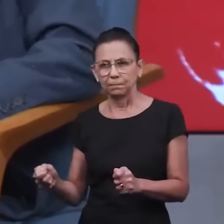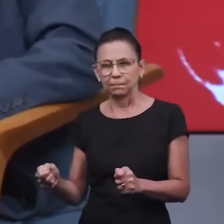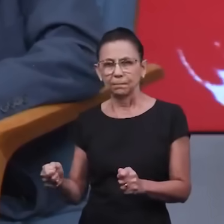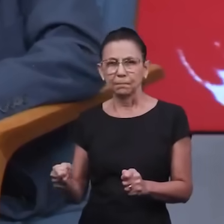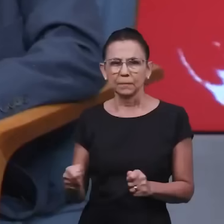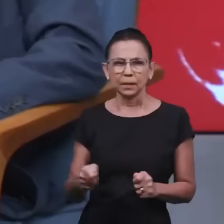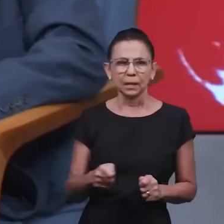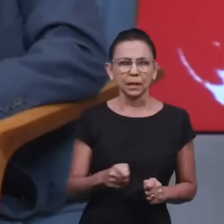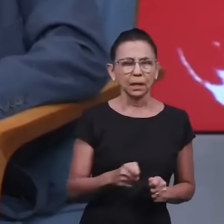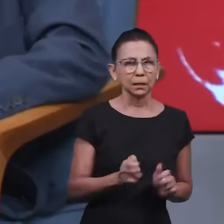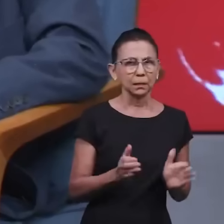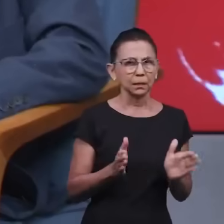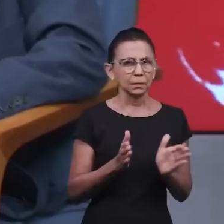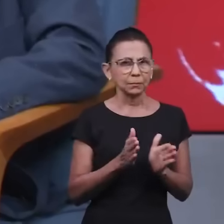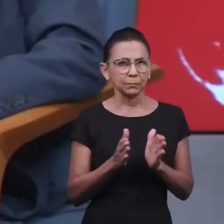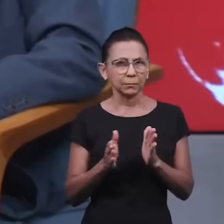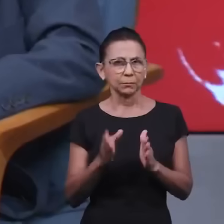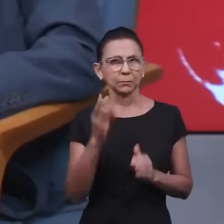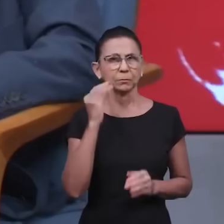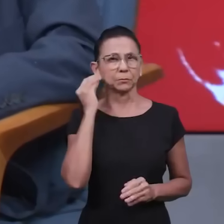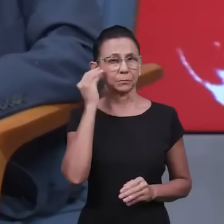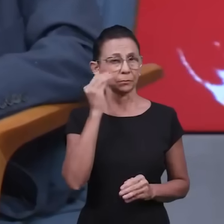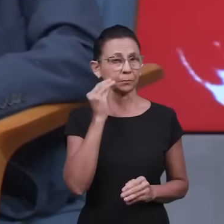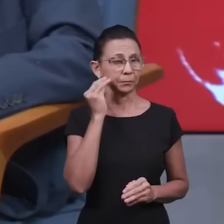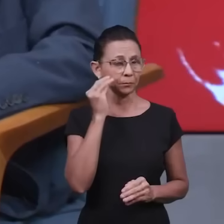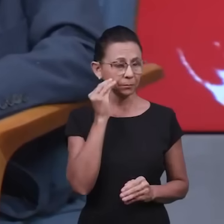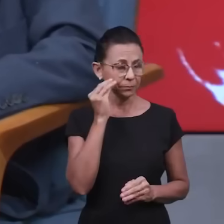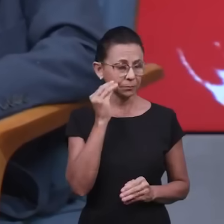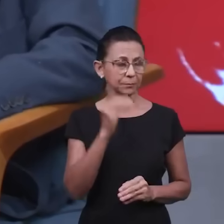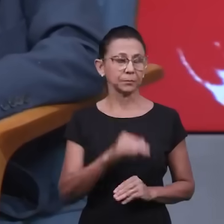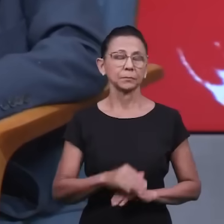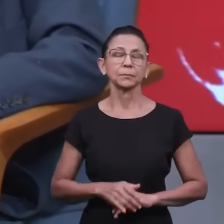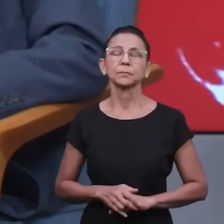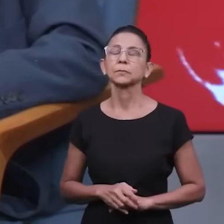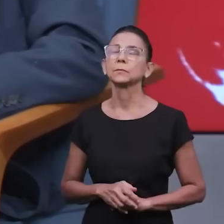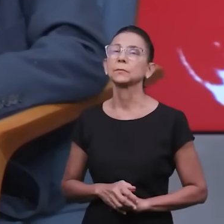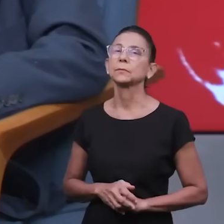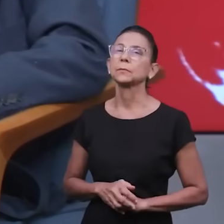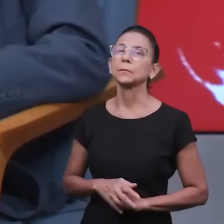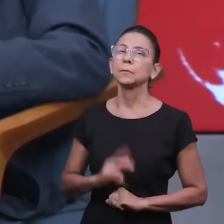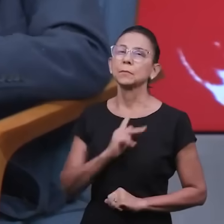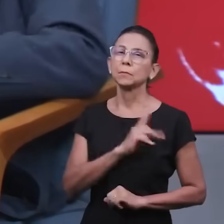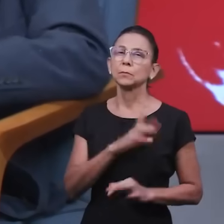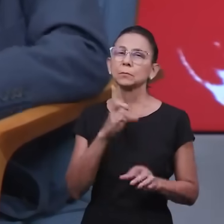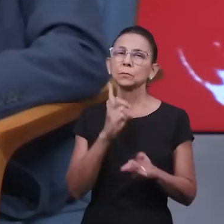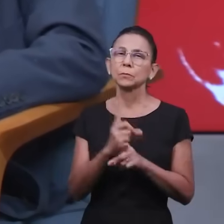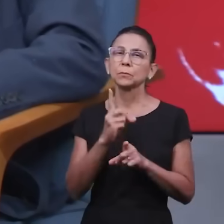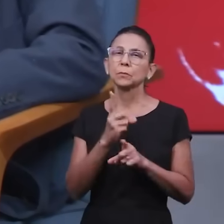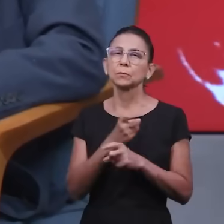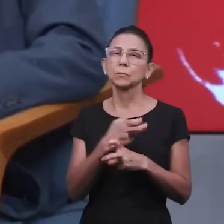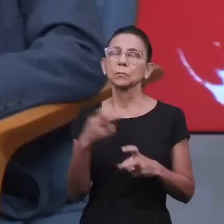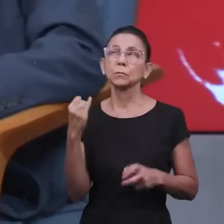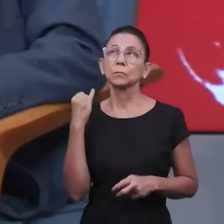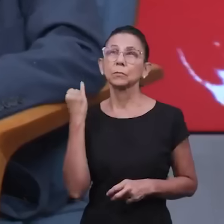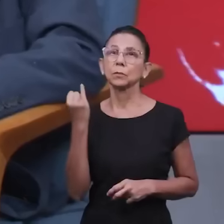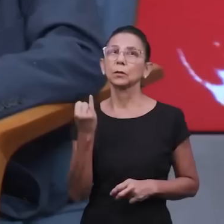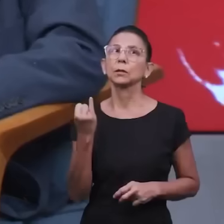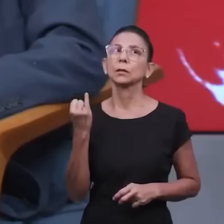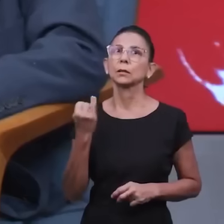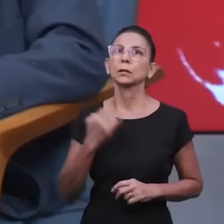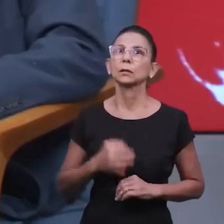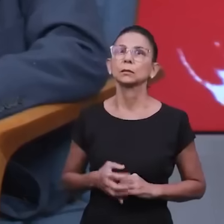ele ouviu uma coisa que deve ter sido muito importante para toda a vida de Paulo.